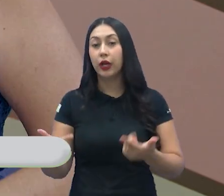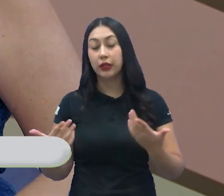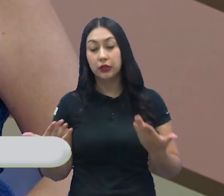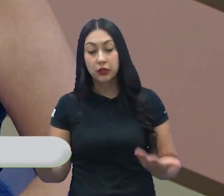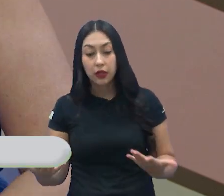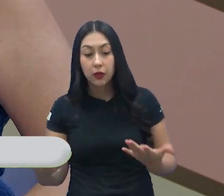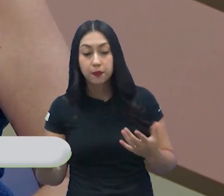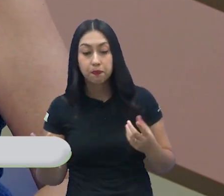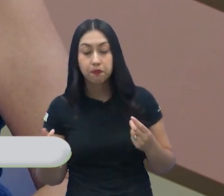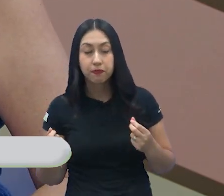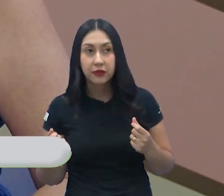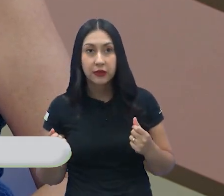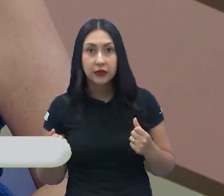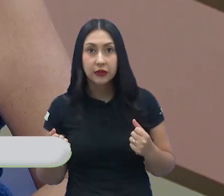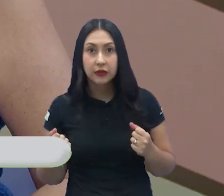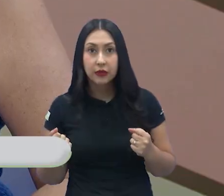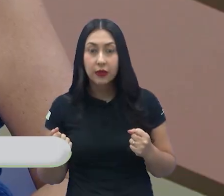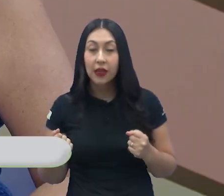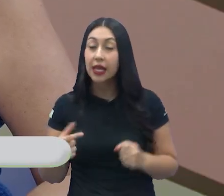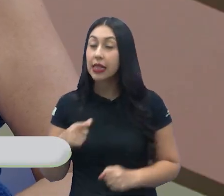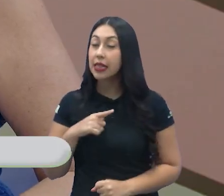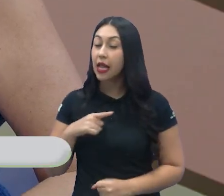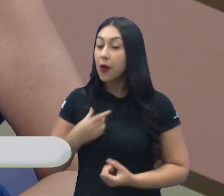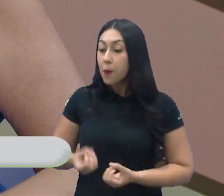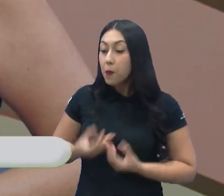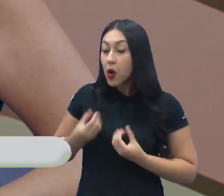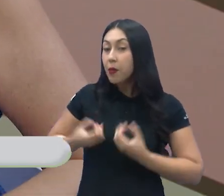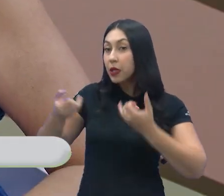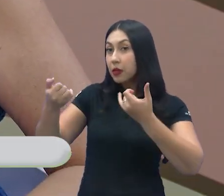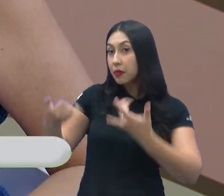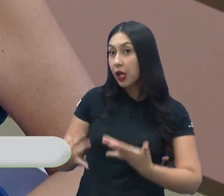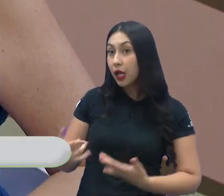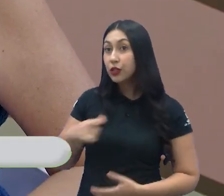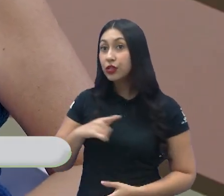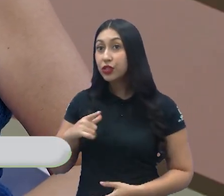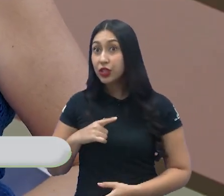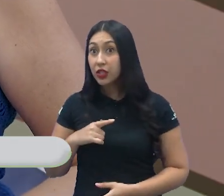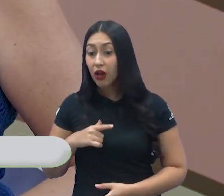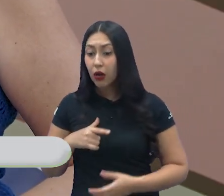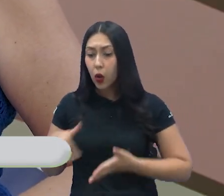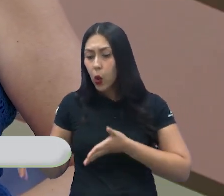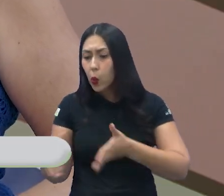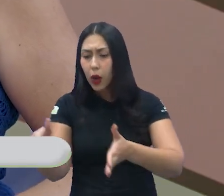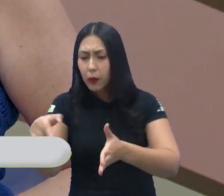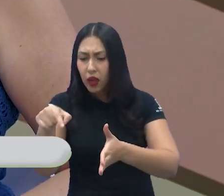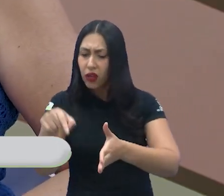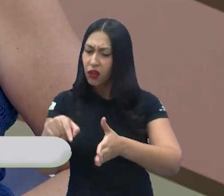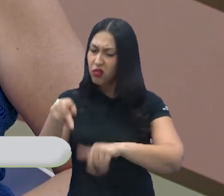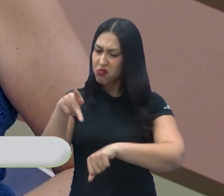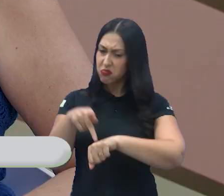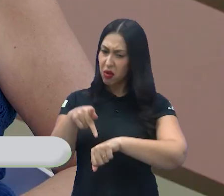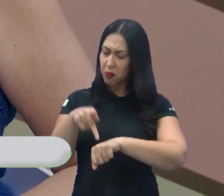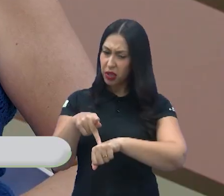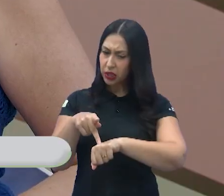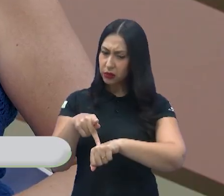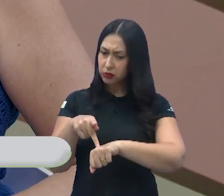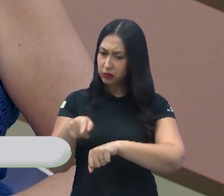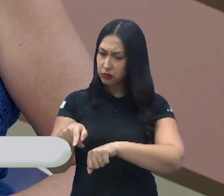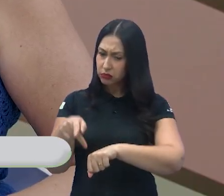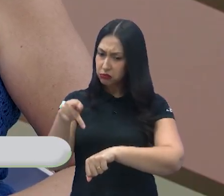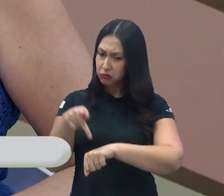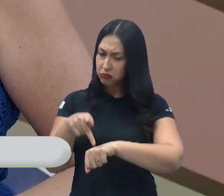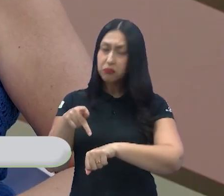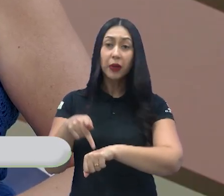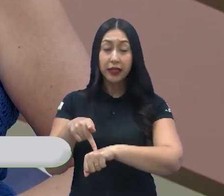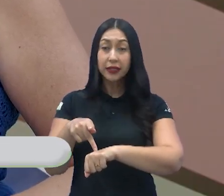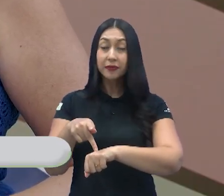um poema do Carlos Drummond que diz assim: havia uma pedra no meio do caminho. No meio do caminho havia uma pedra. O